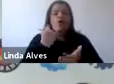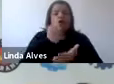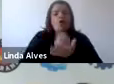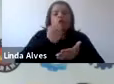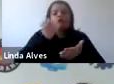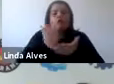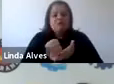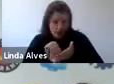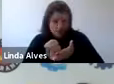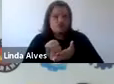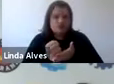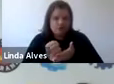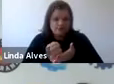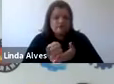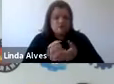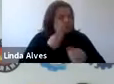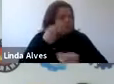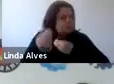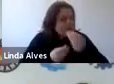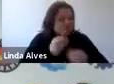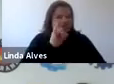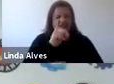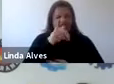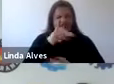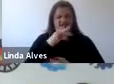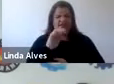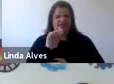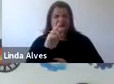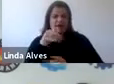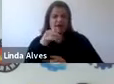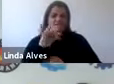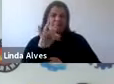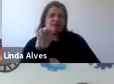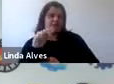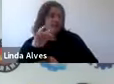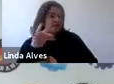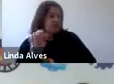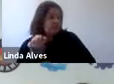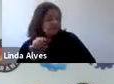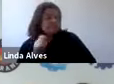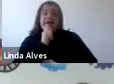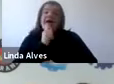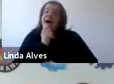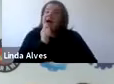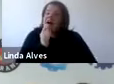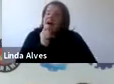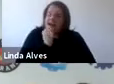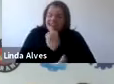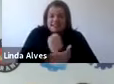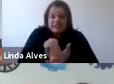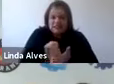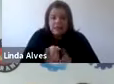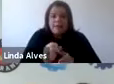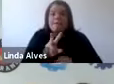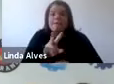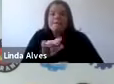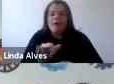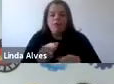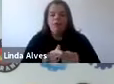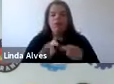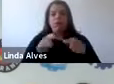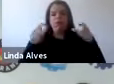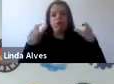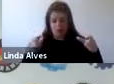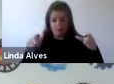é algo que aconteça, graças a Deus, na nossa categoria, assim, em um grande número, mas vocês precisam saber do que se